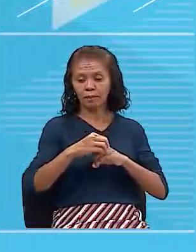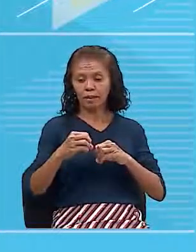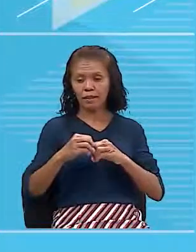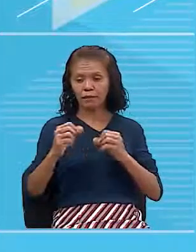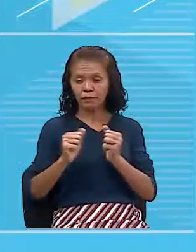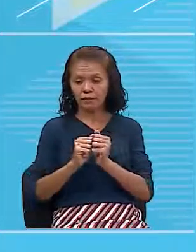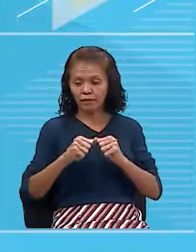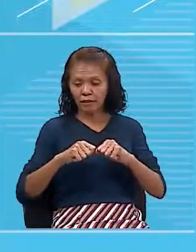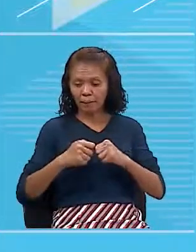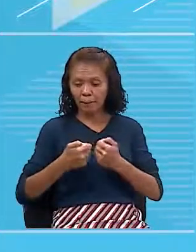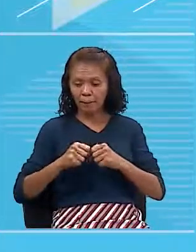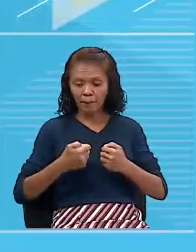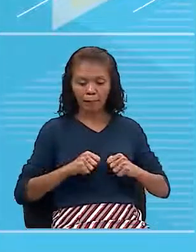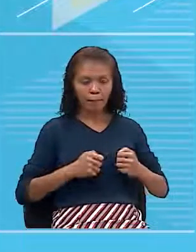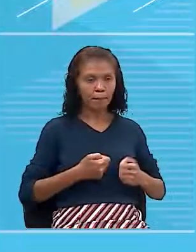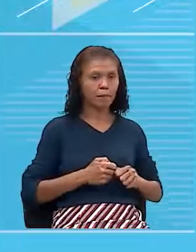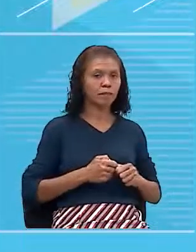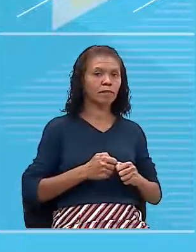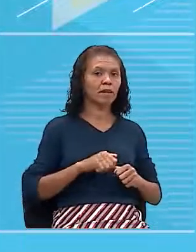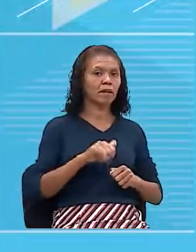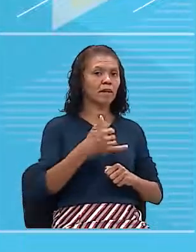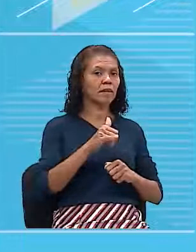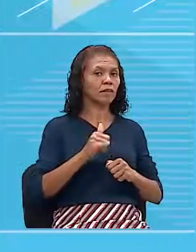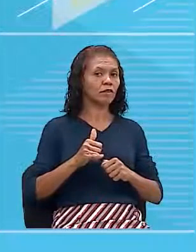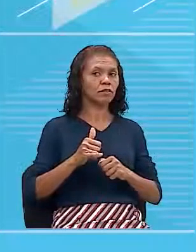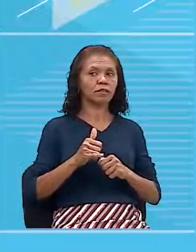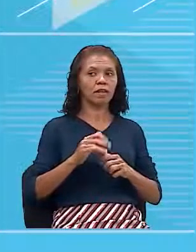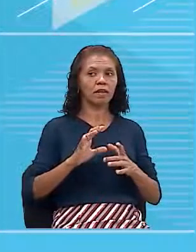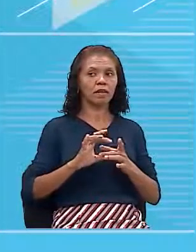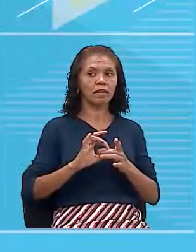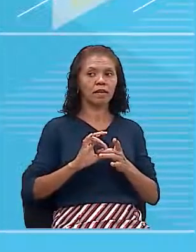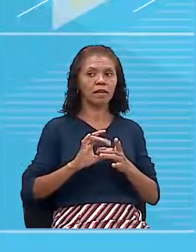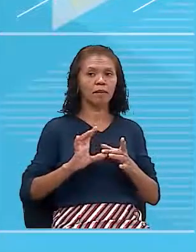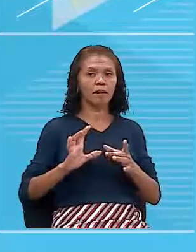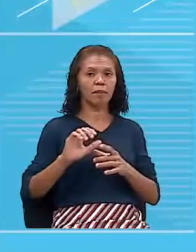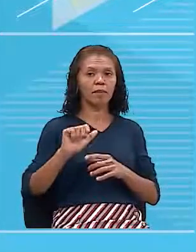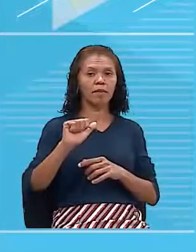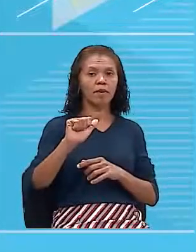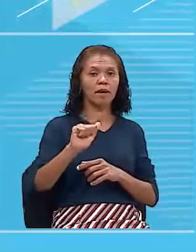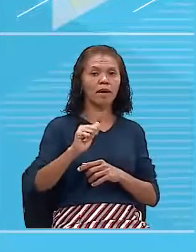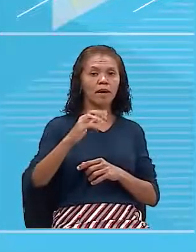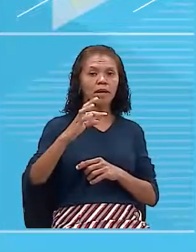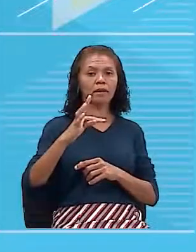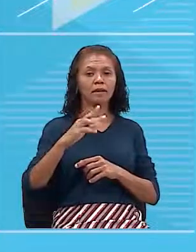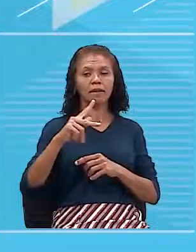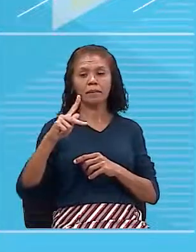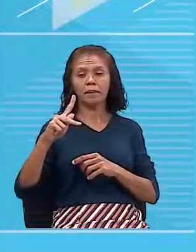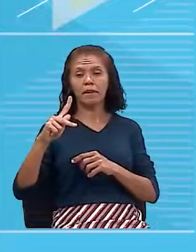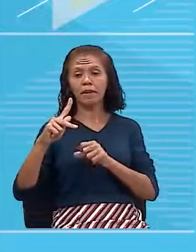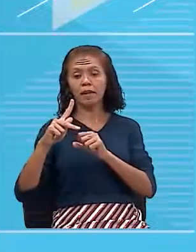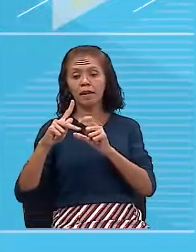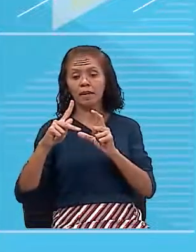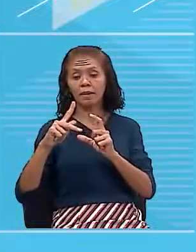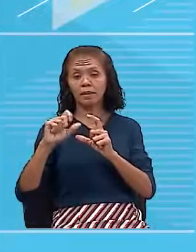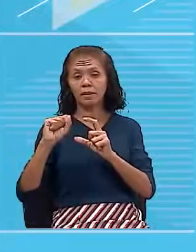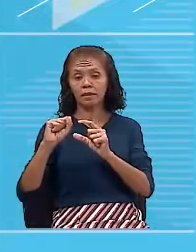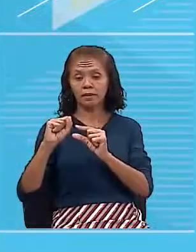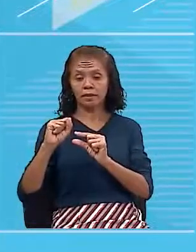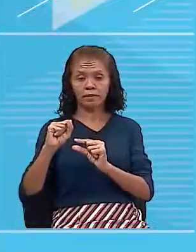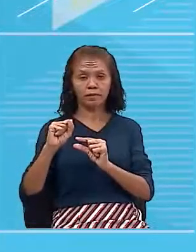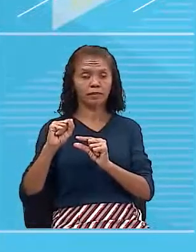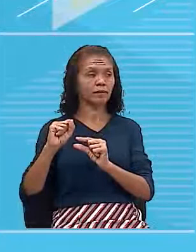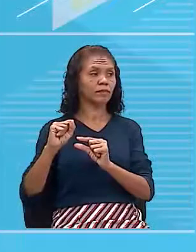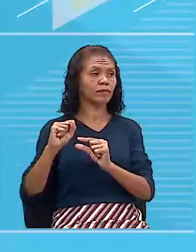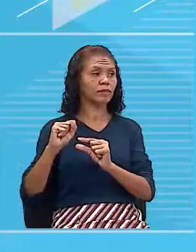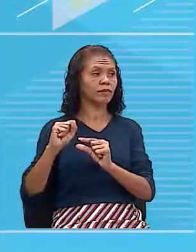a energia que absolveram elas vão transferir para o ATP era vão produzir ATP que é justamente